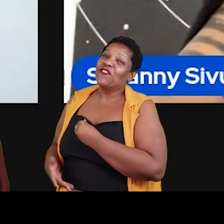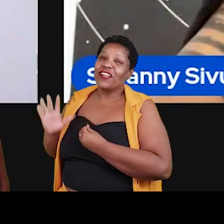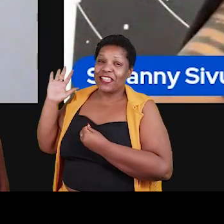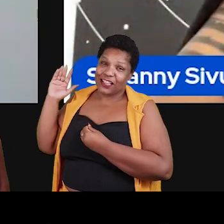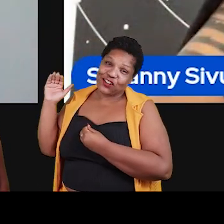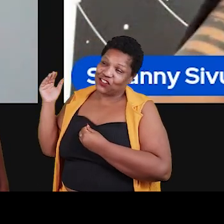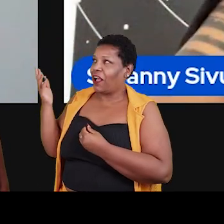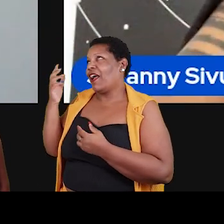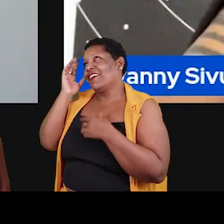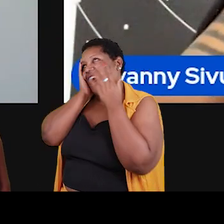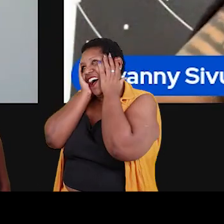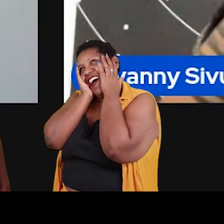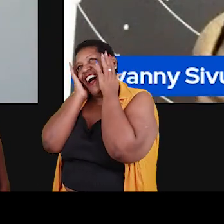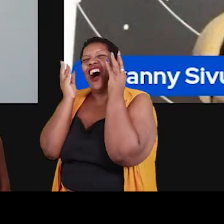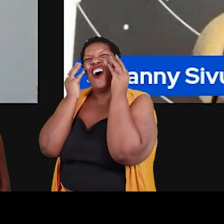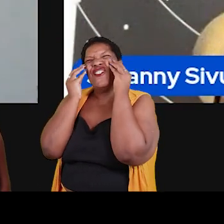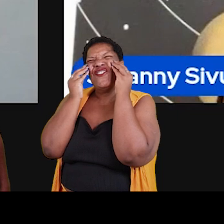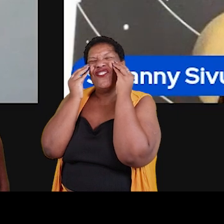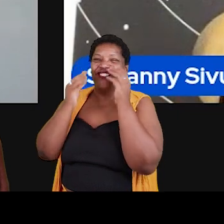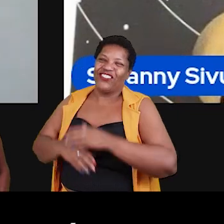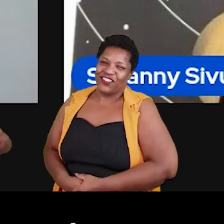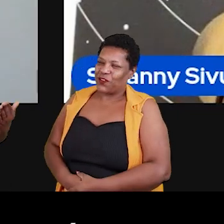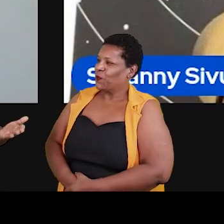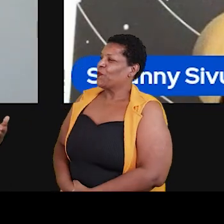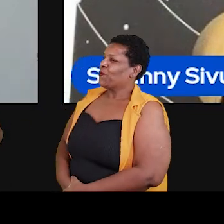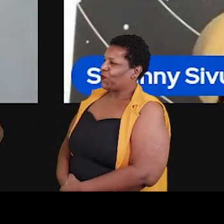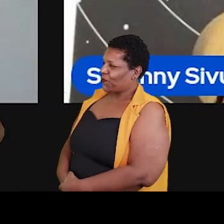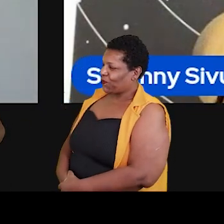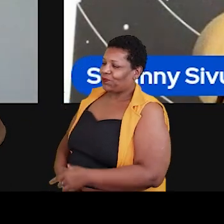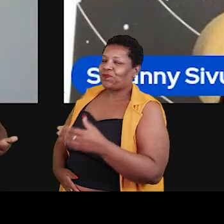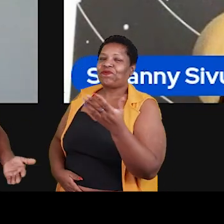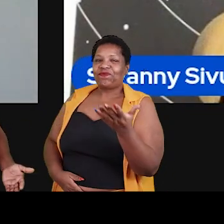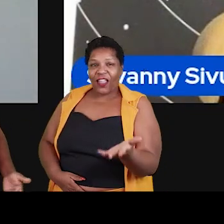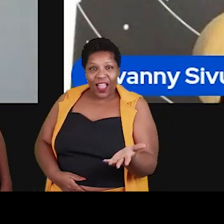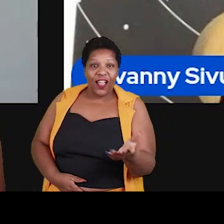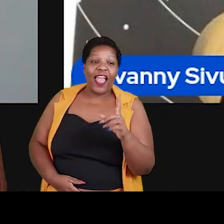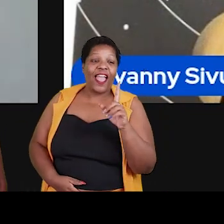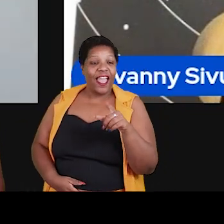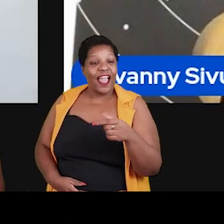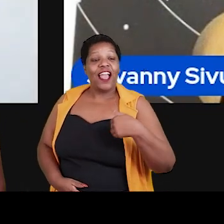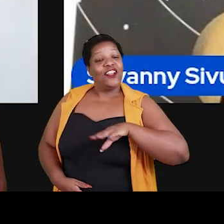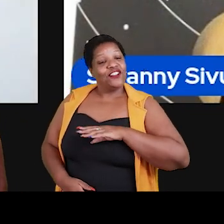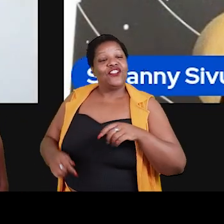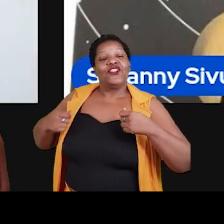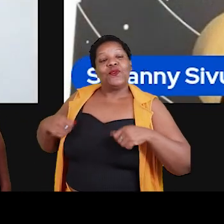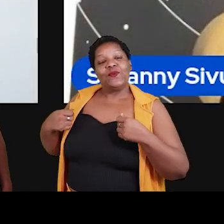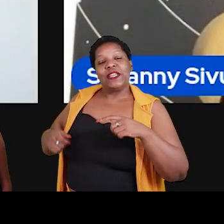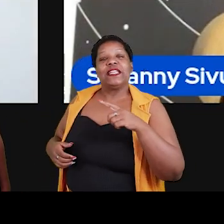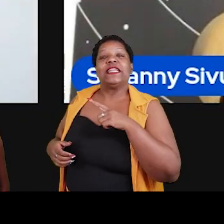aí me quebra, mano. que beleza. É isso, assim, a gente tem que ter